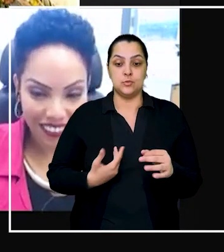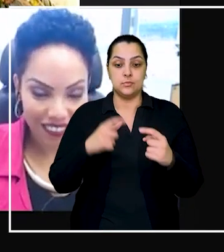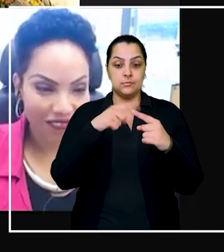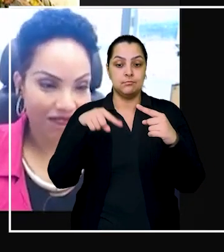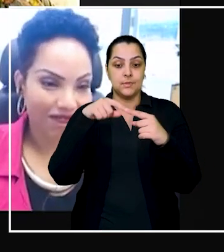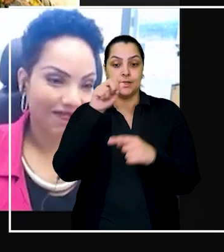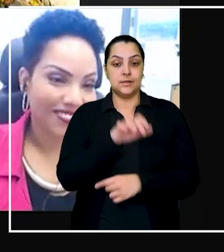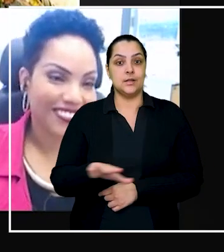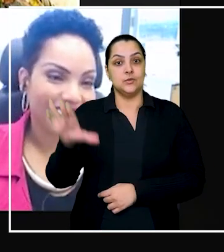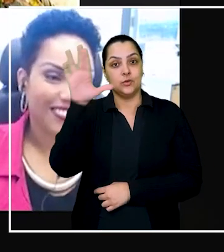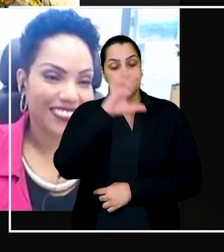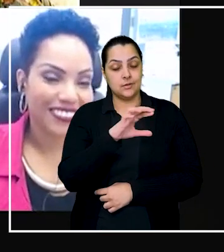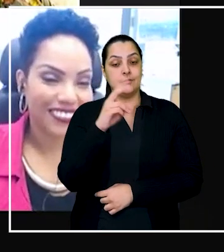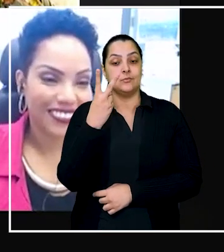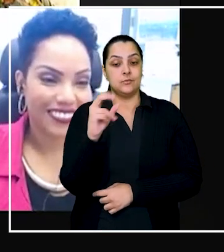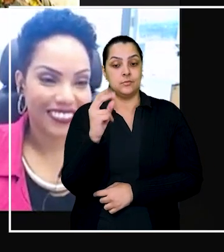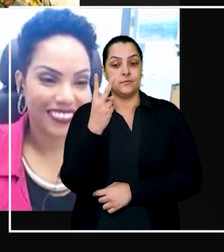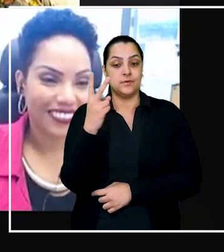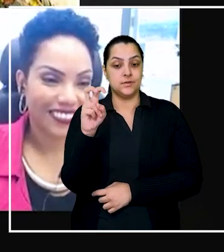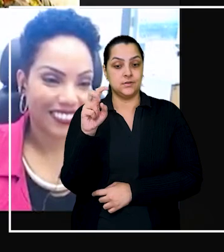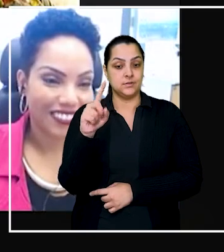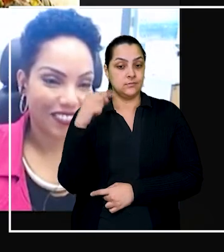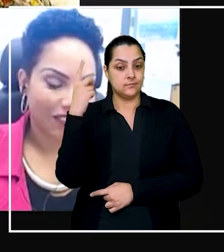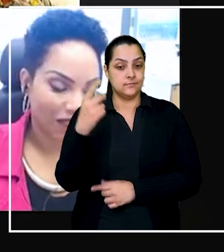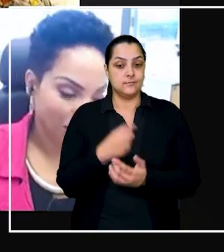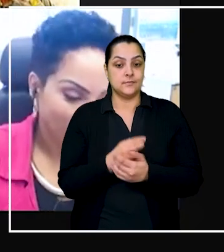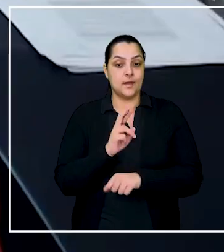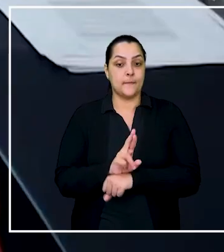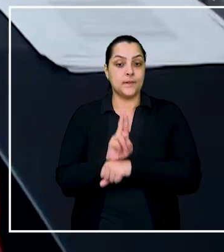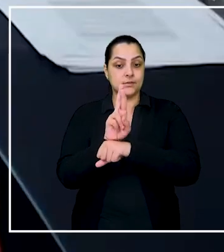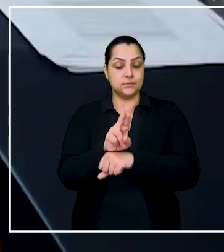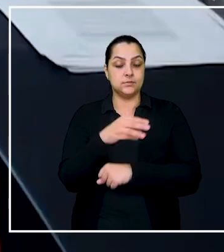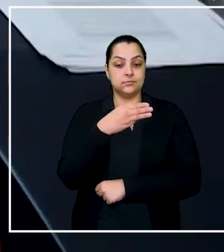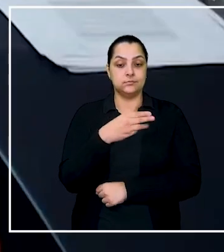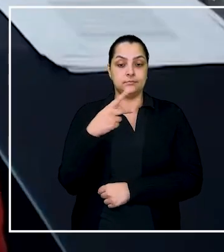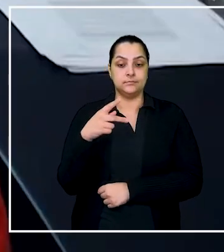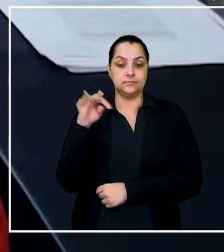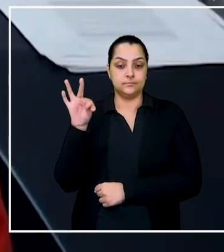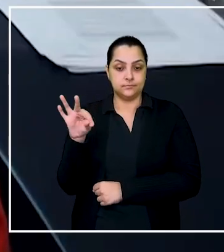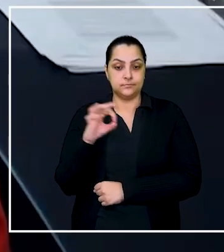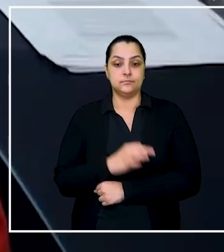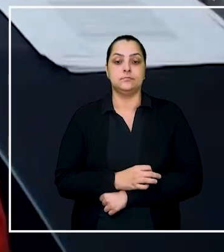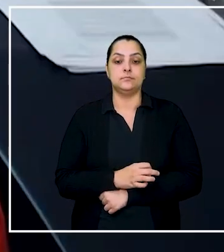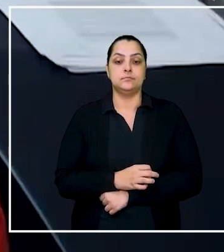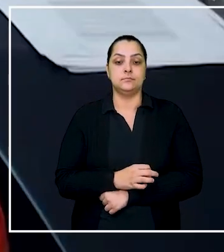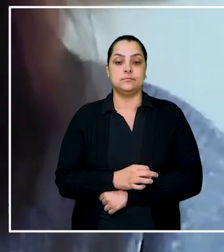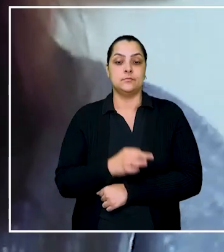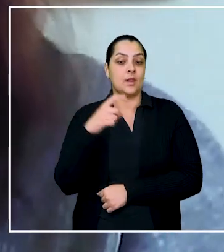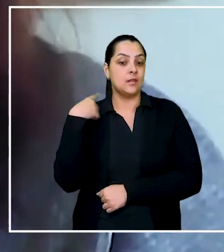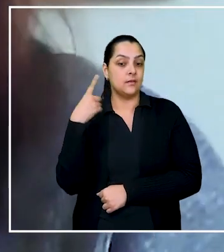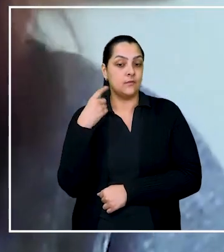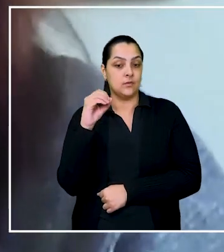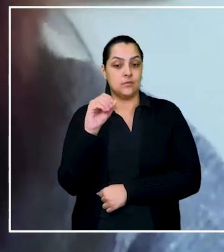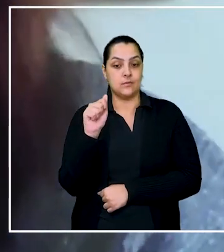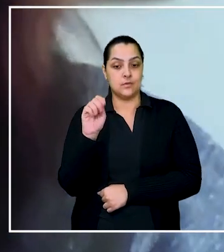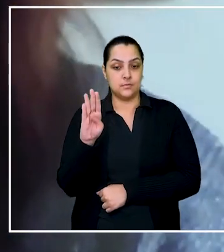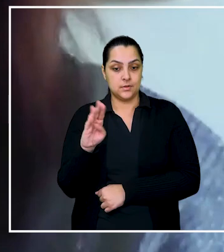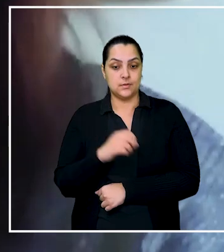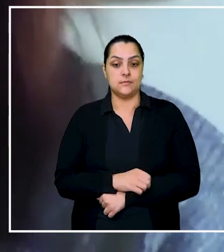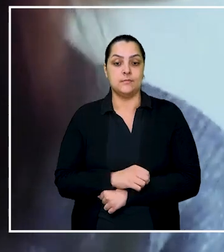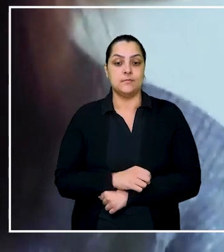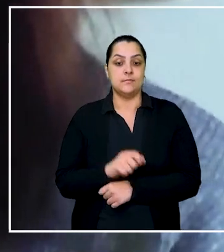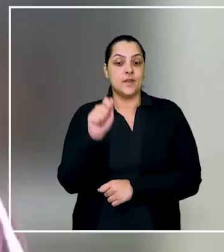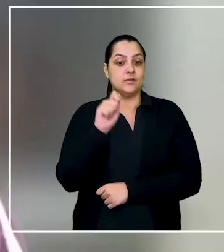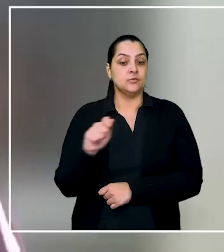pública sobre as metas nacionais da Corte para 2025. Representantes do Ministério Público do Trabalho, da Ordem dos Advogados